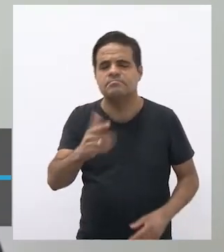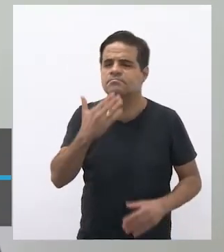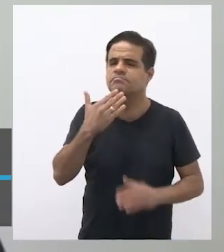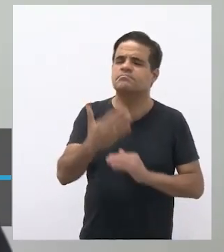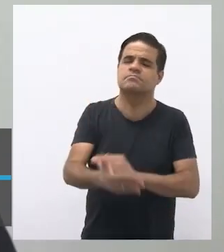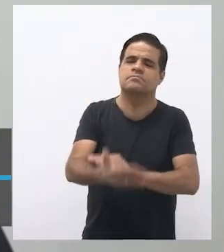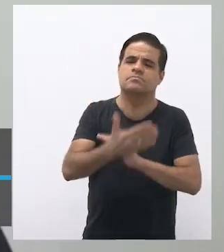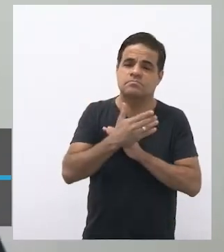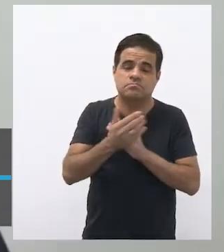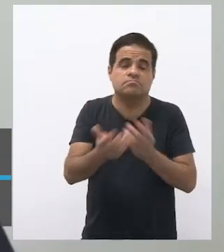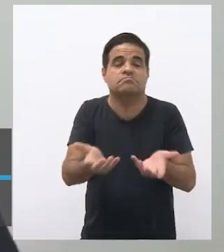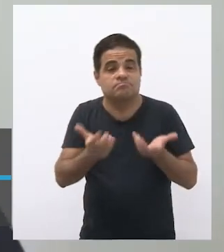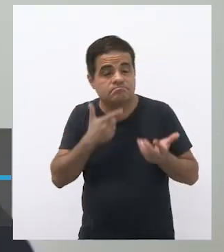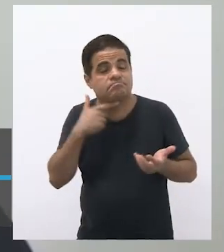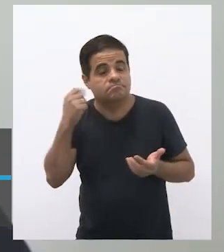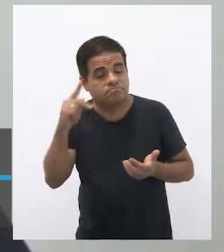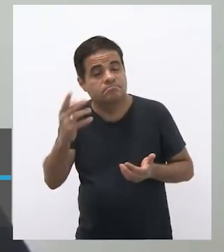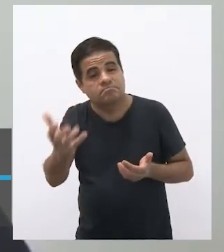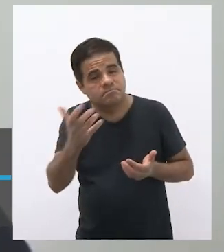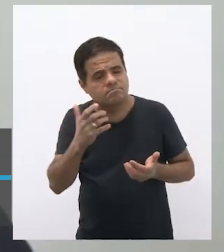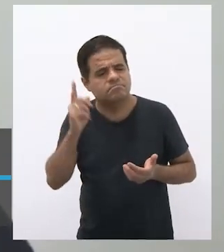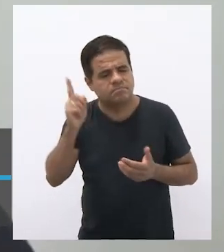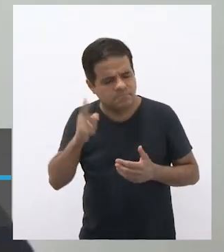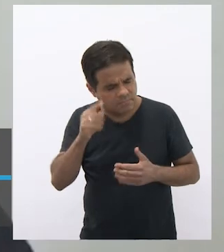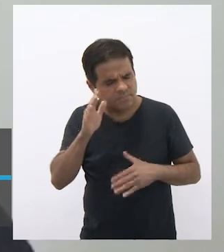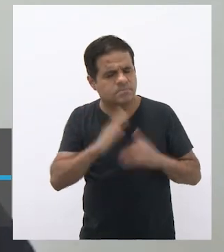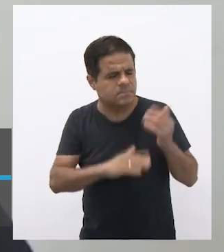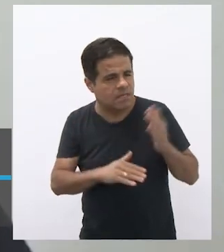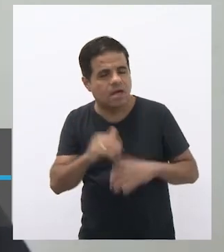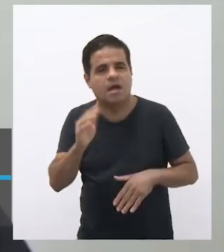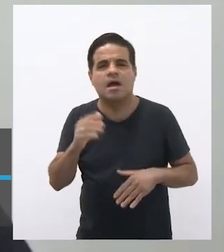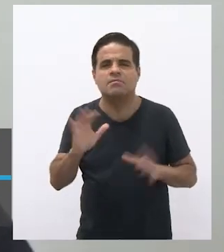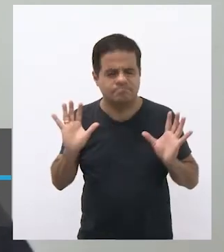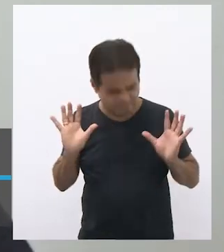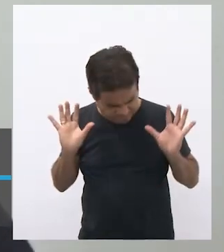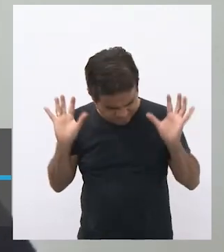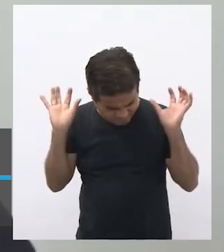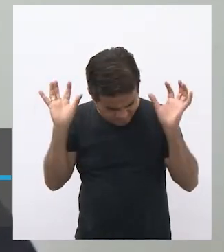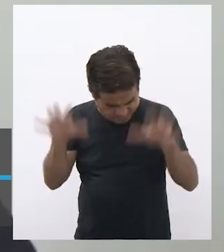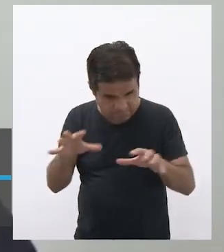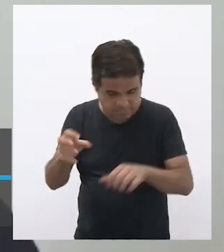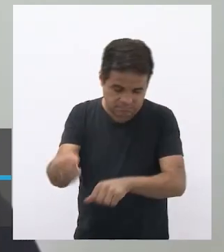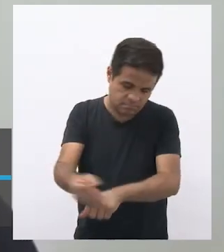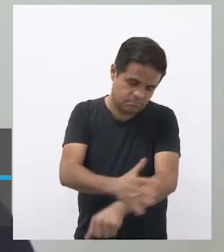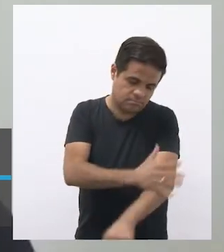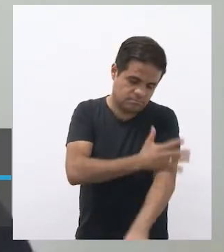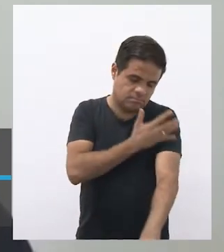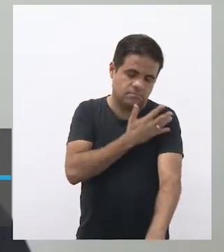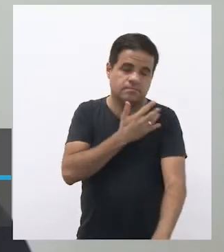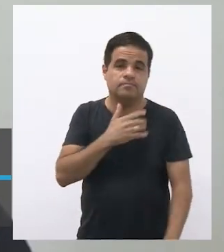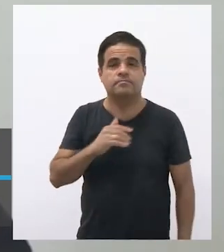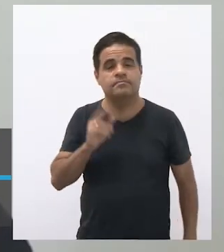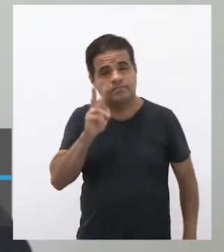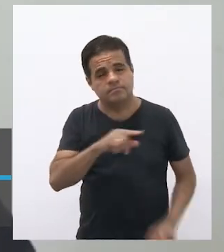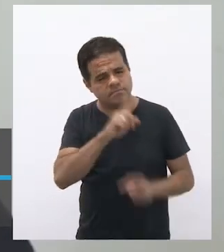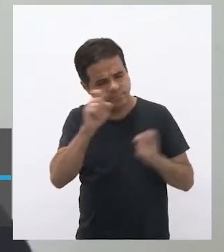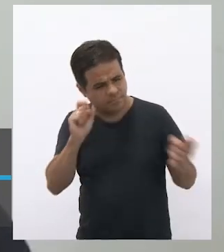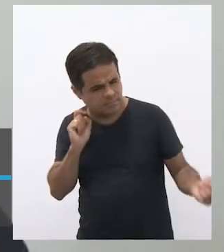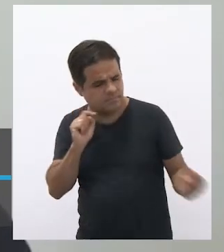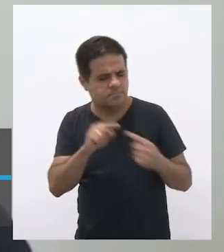uma piora na situação das mulheres de um modo geral, tanto no que se refere a questões como